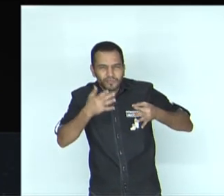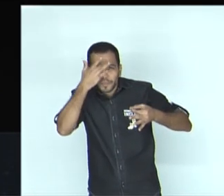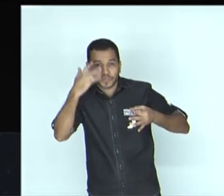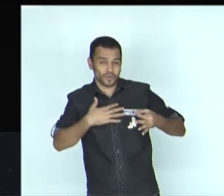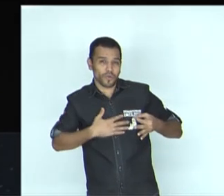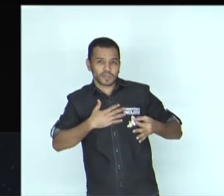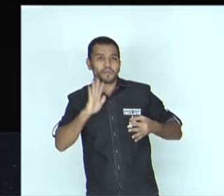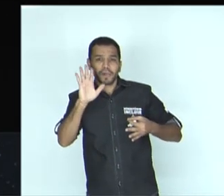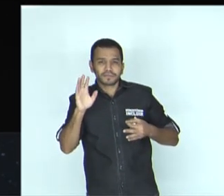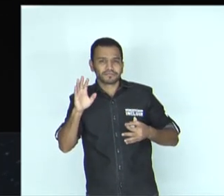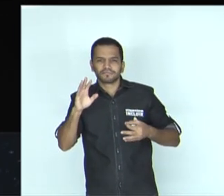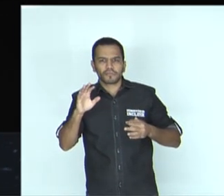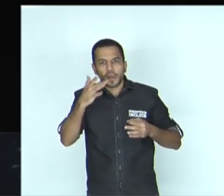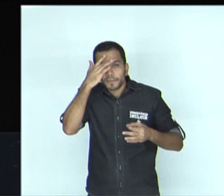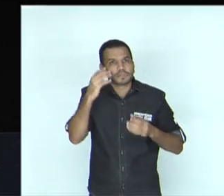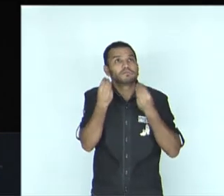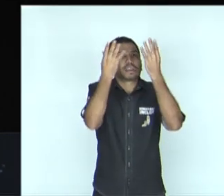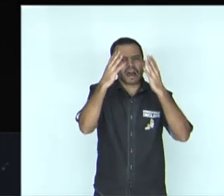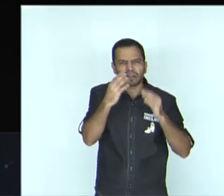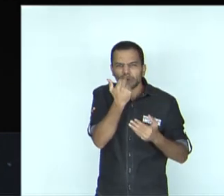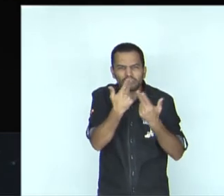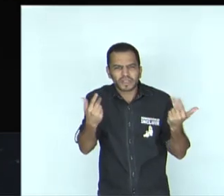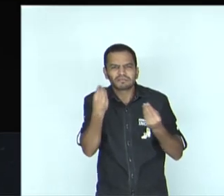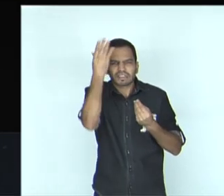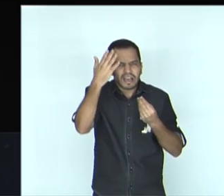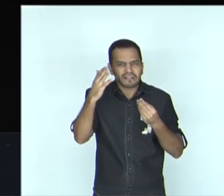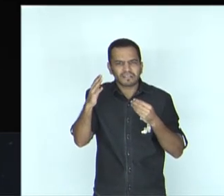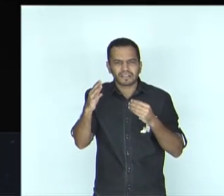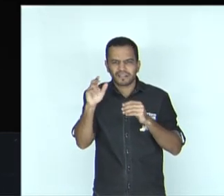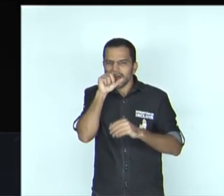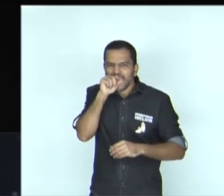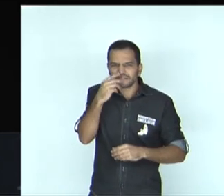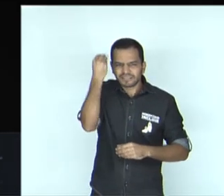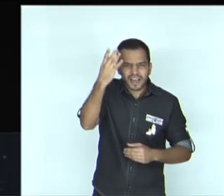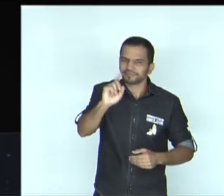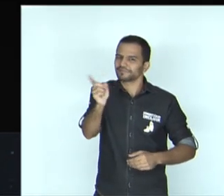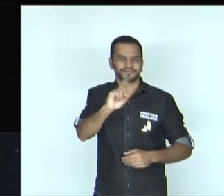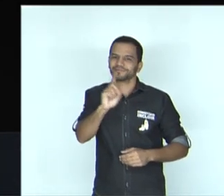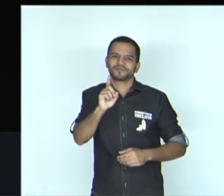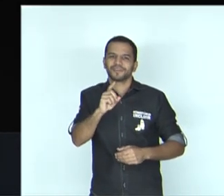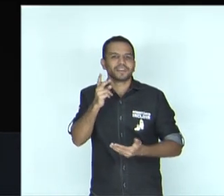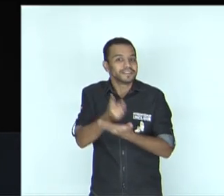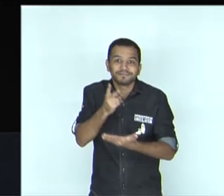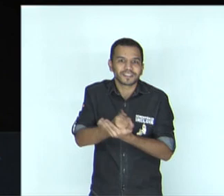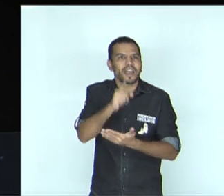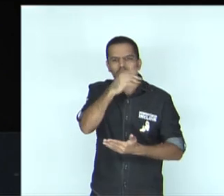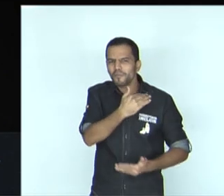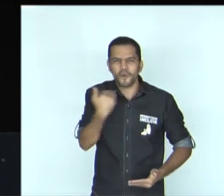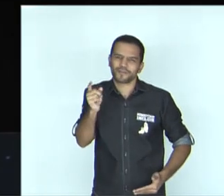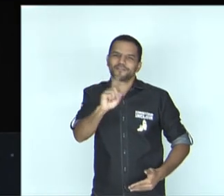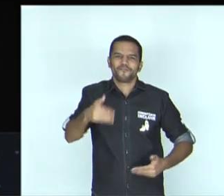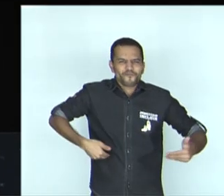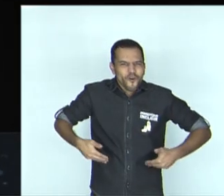elas. Eu cuido delas. Sempre tem alimento para elas. E aí ele fala assim, e por